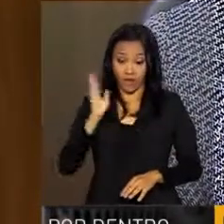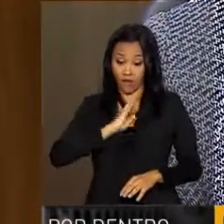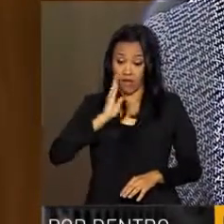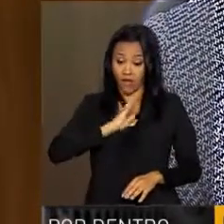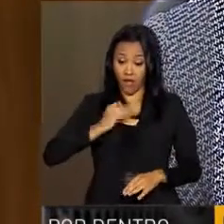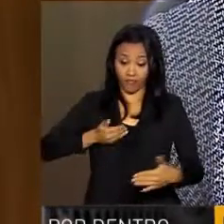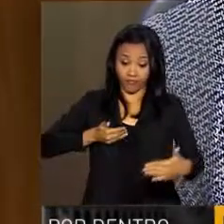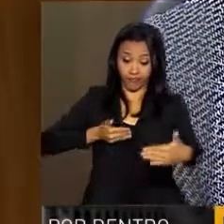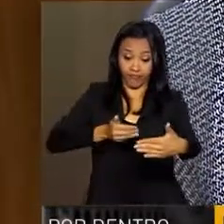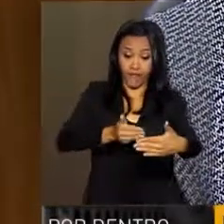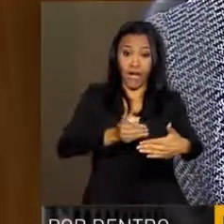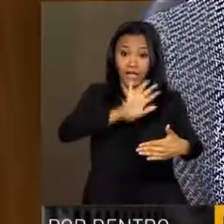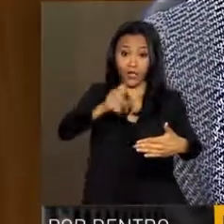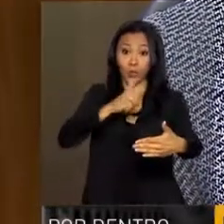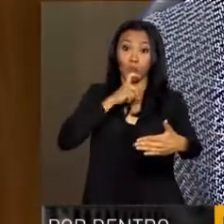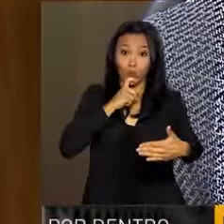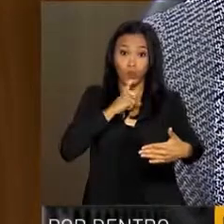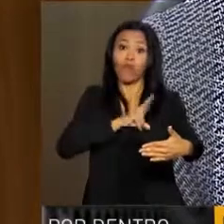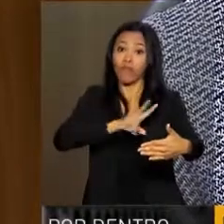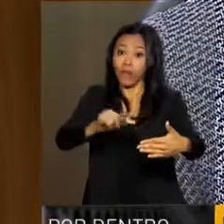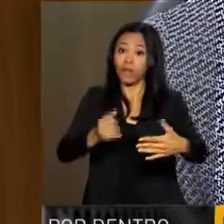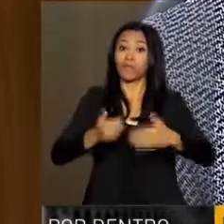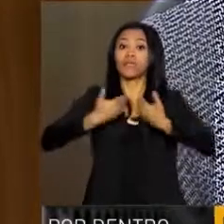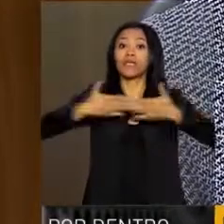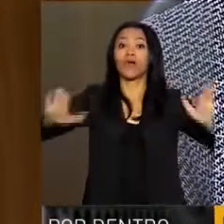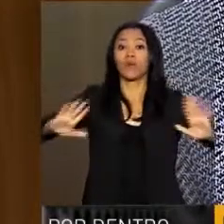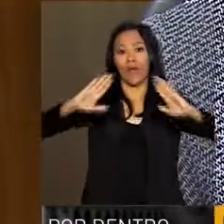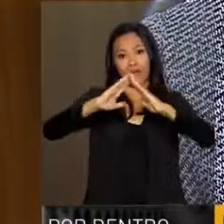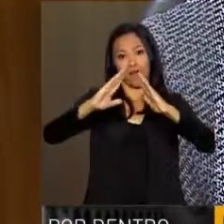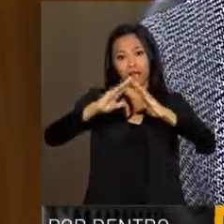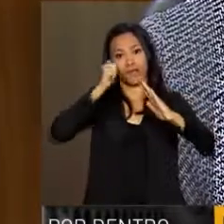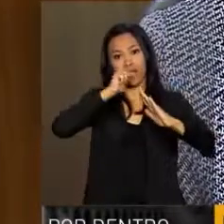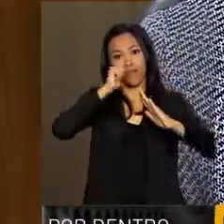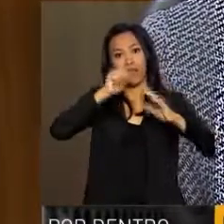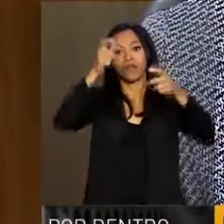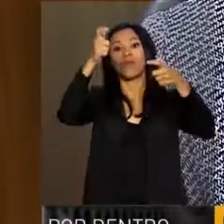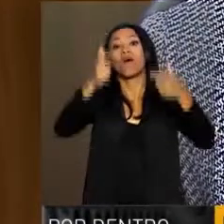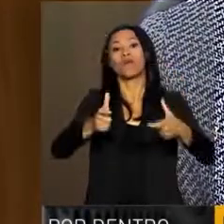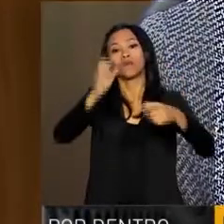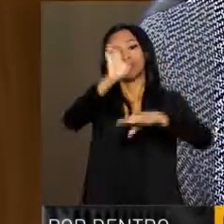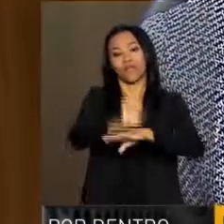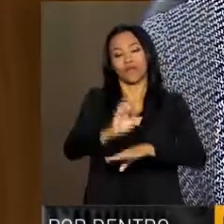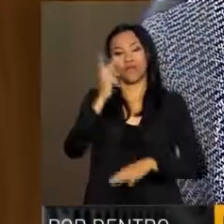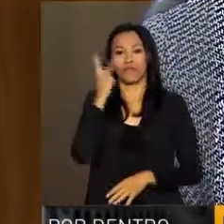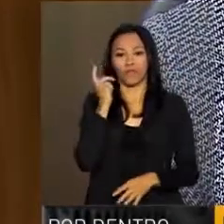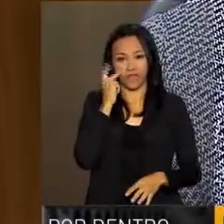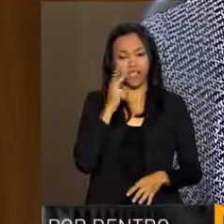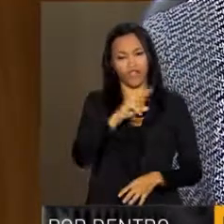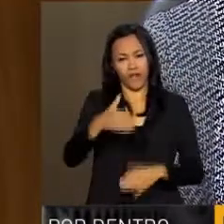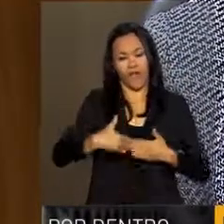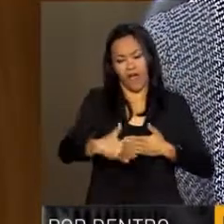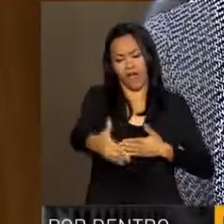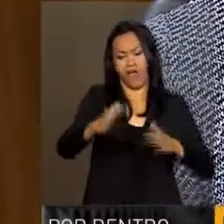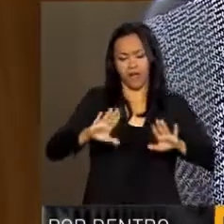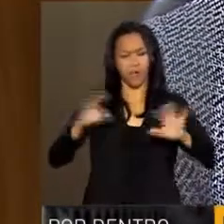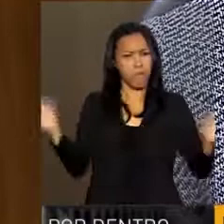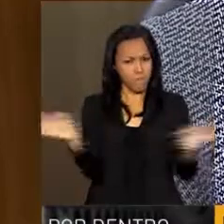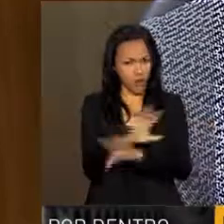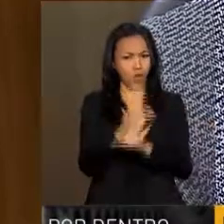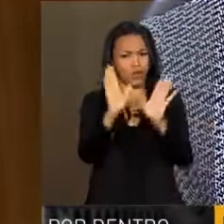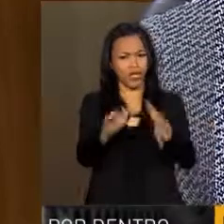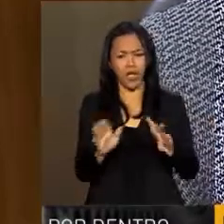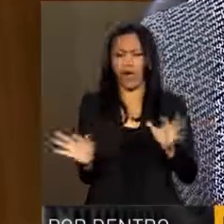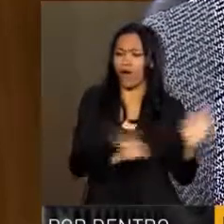julho nós queremos a inaugurar a casa da mulher brasileira do ceará é uma casa que já está praticamente pronta nós estamos